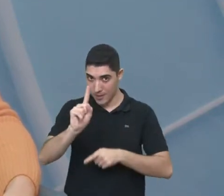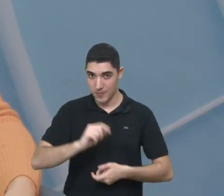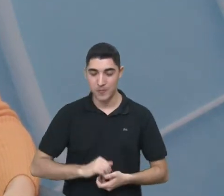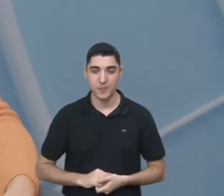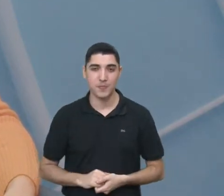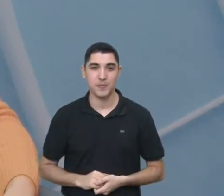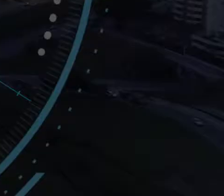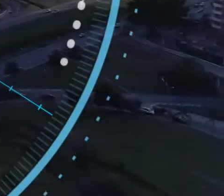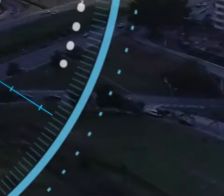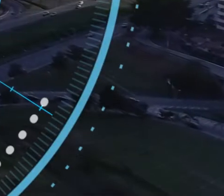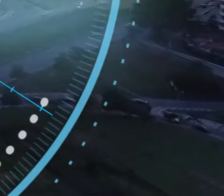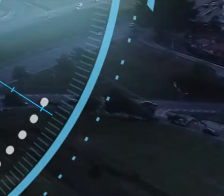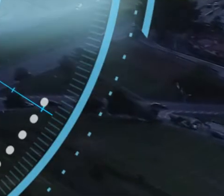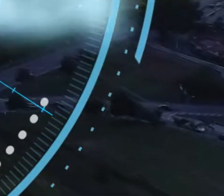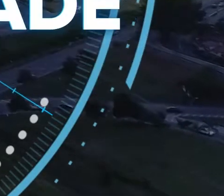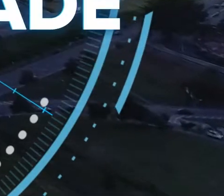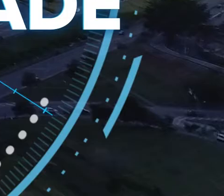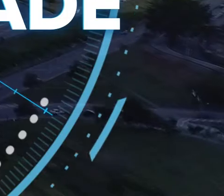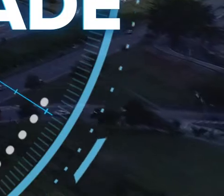volta já já.